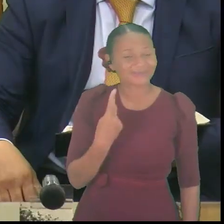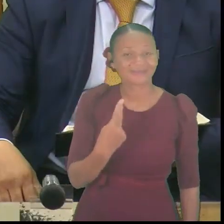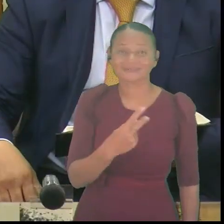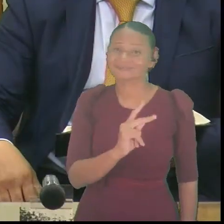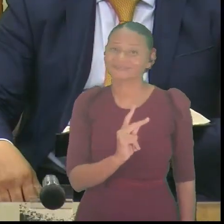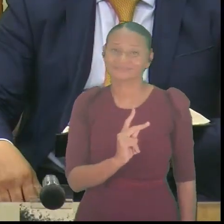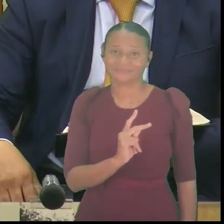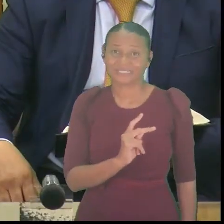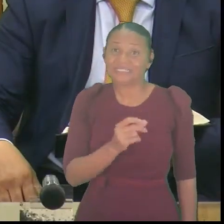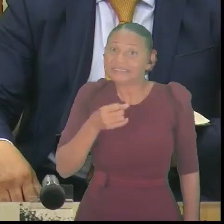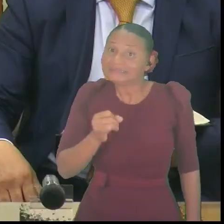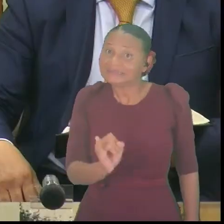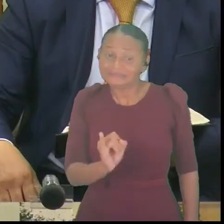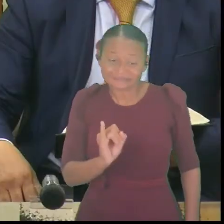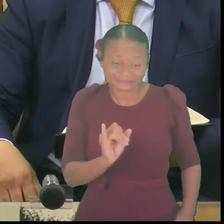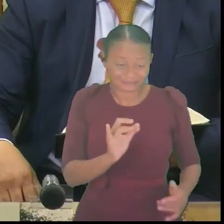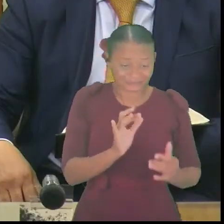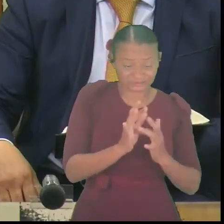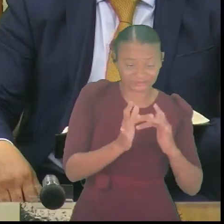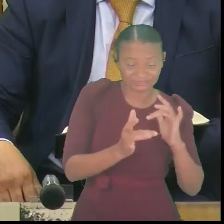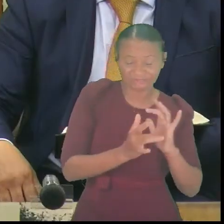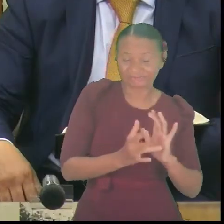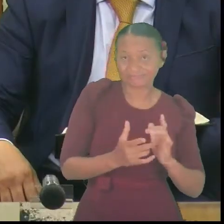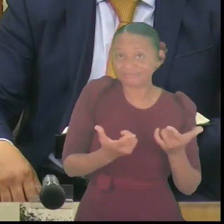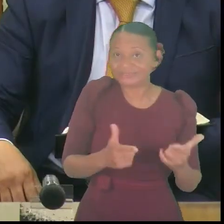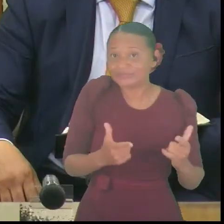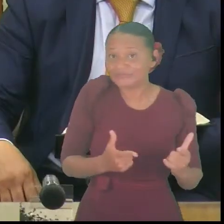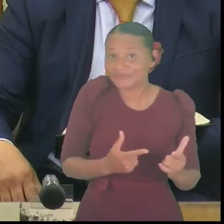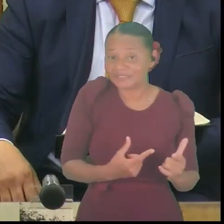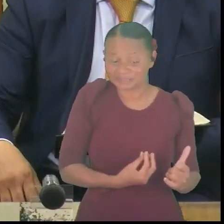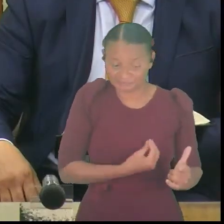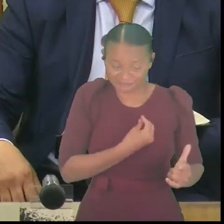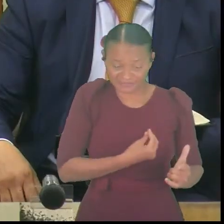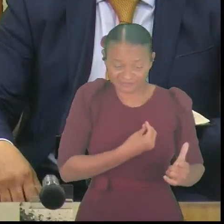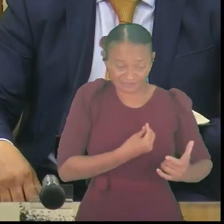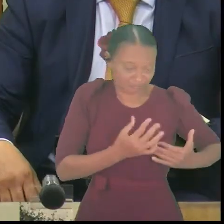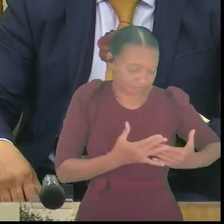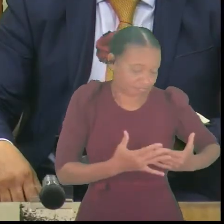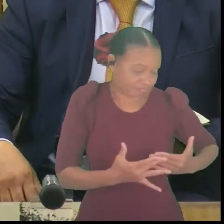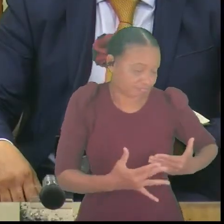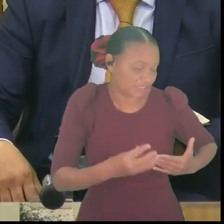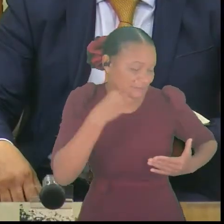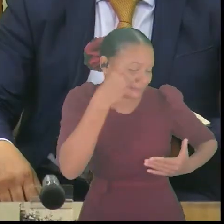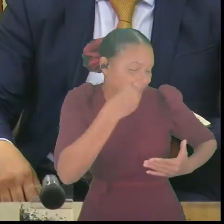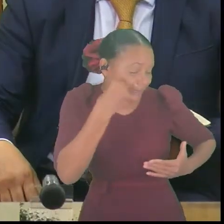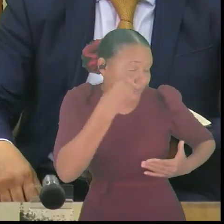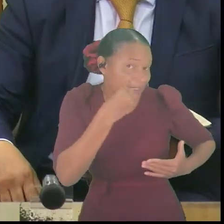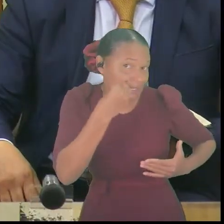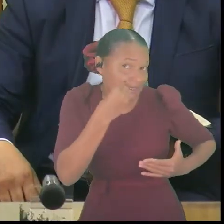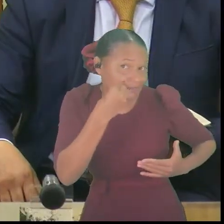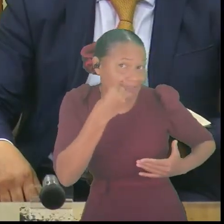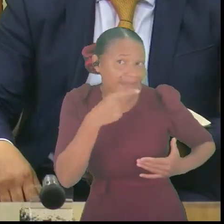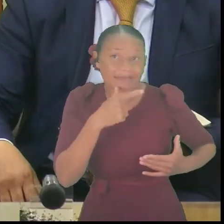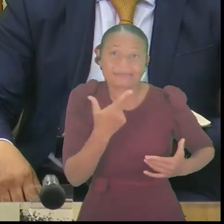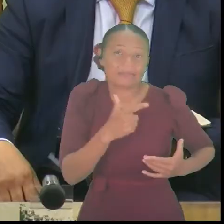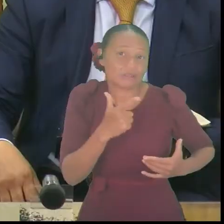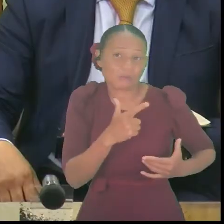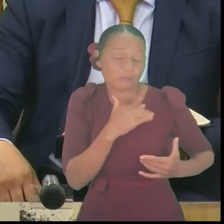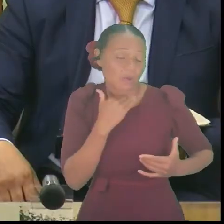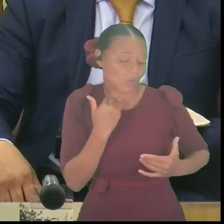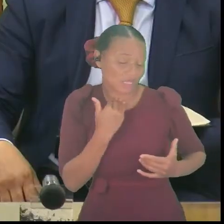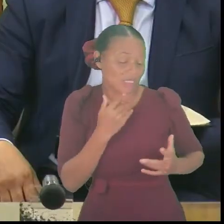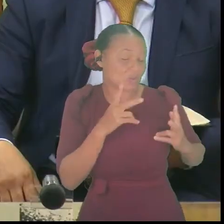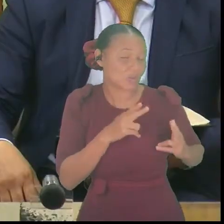Jesus não tivesse vivido a vida que ele viveu, jamais ele conseguiria morrer da maneira que ele morreu. O sacrifício seria em